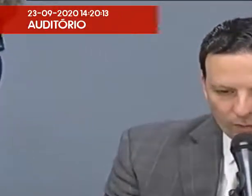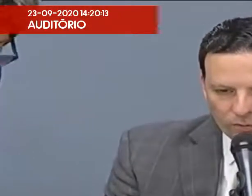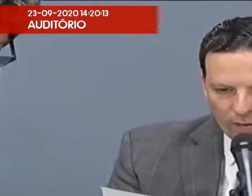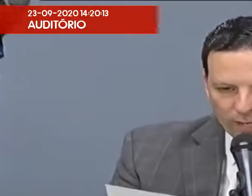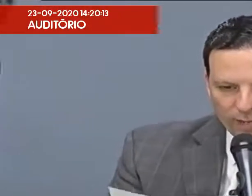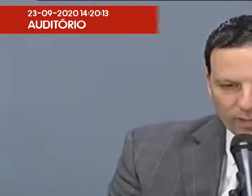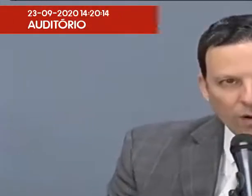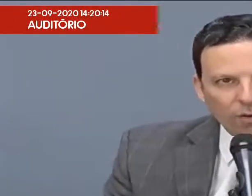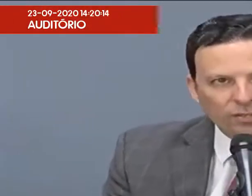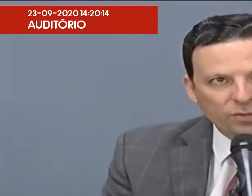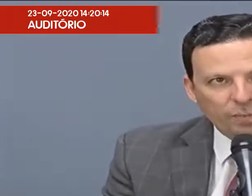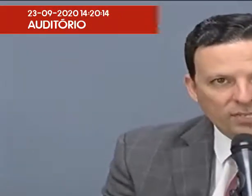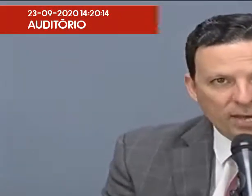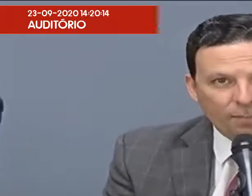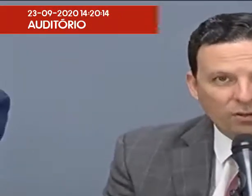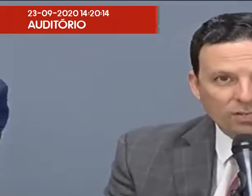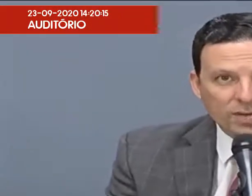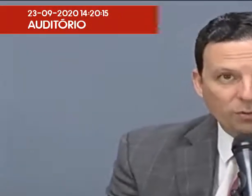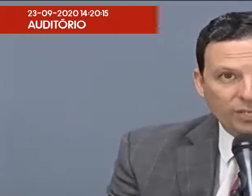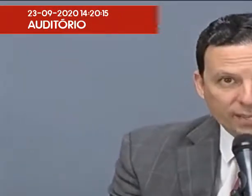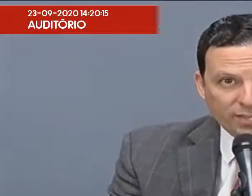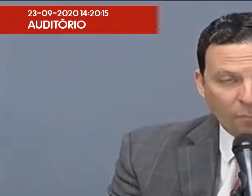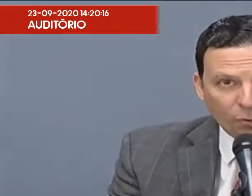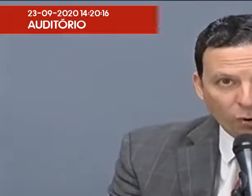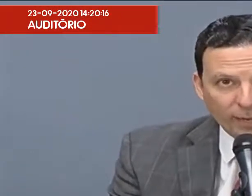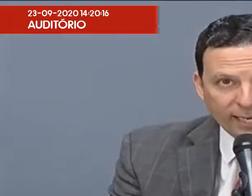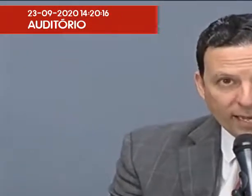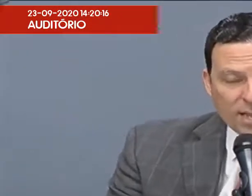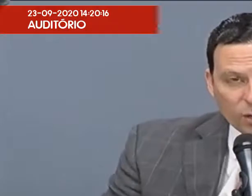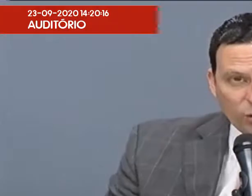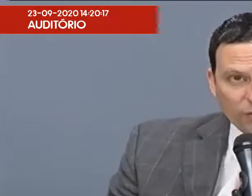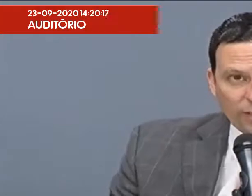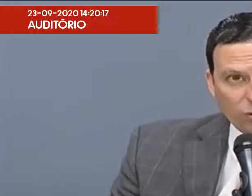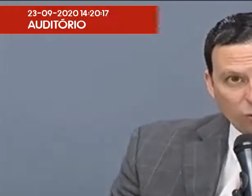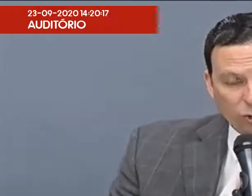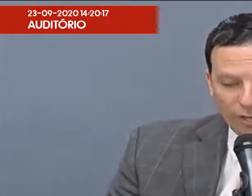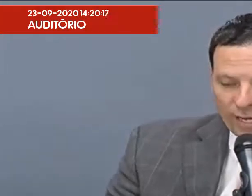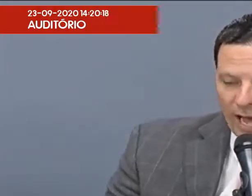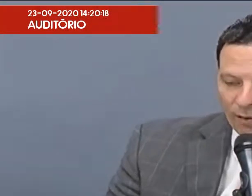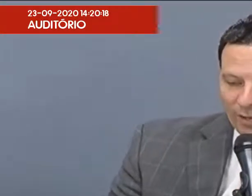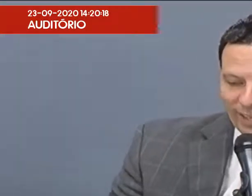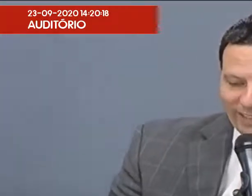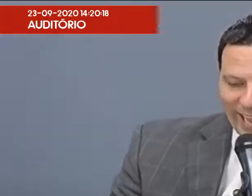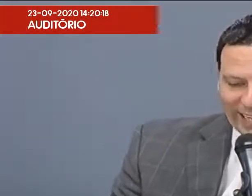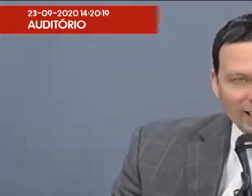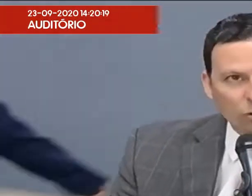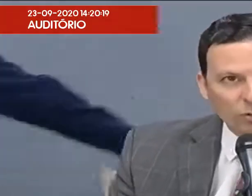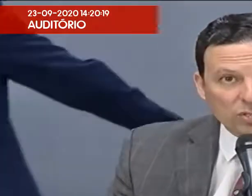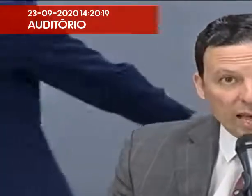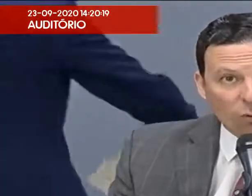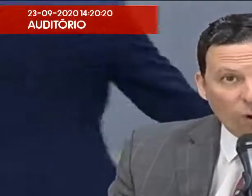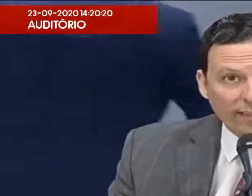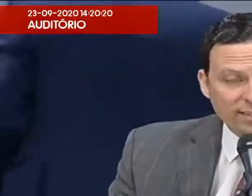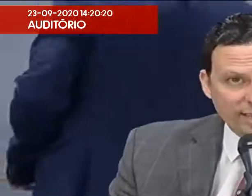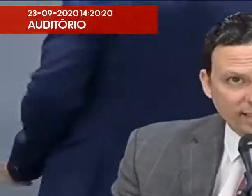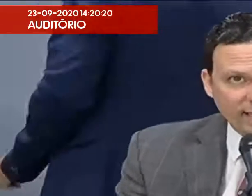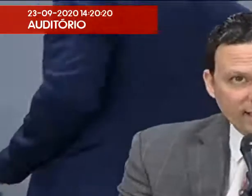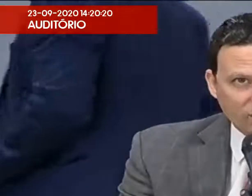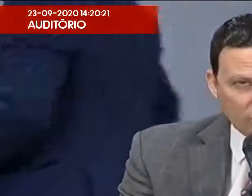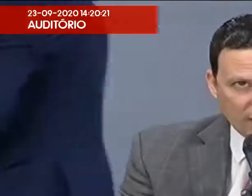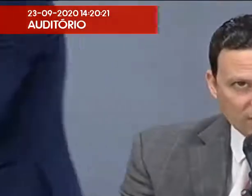Ok, só que então, antes de passar para a nossa audiência pública, que hoje vai discutir a nota técnica número 04